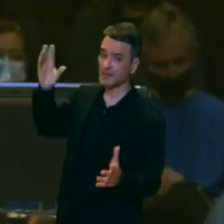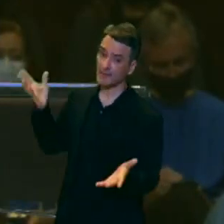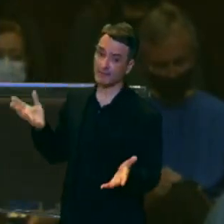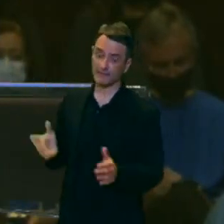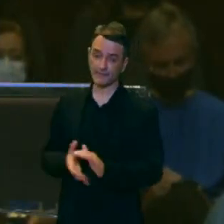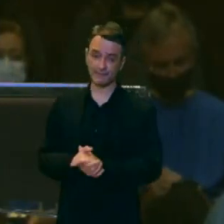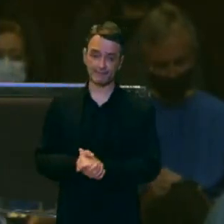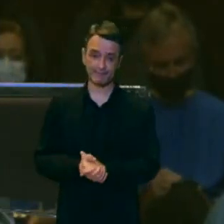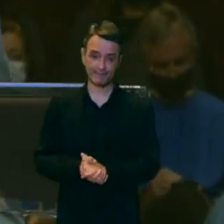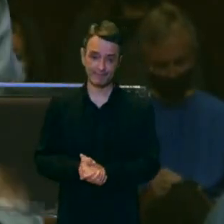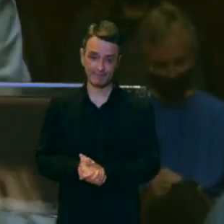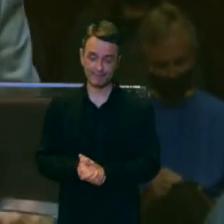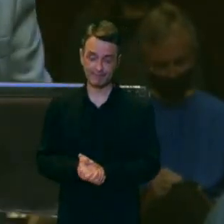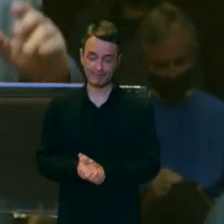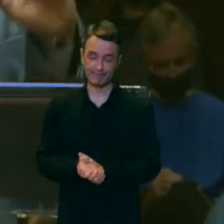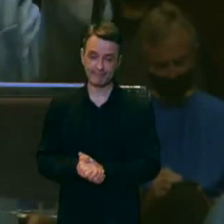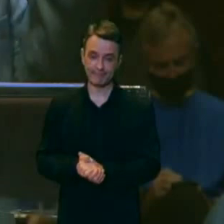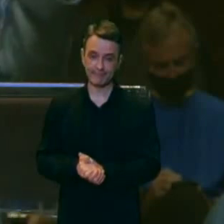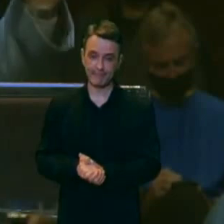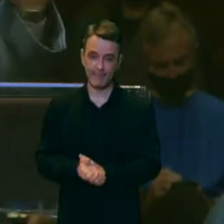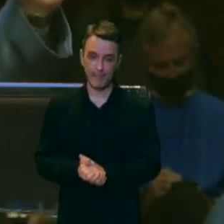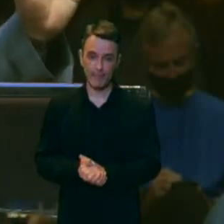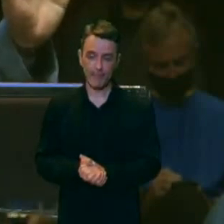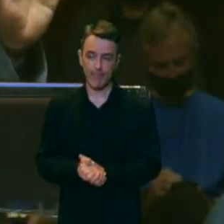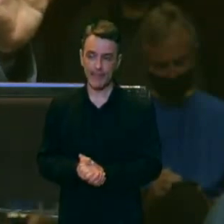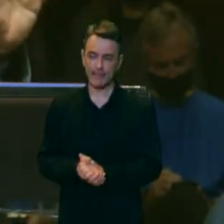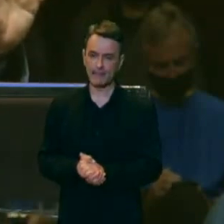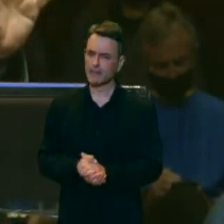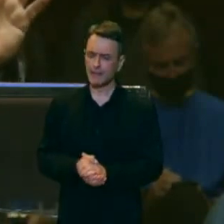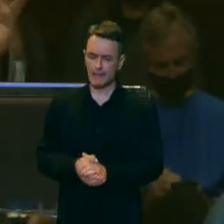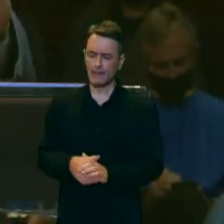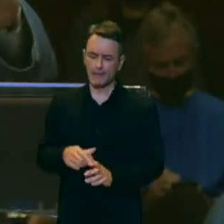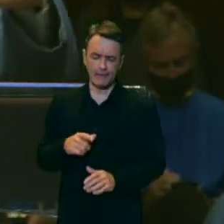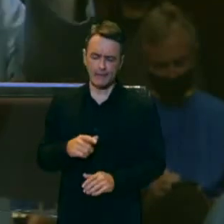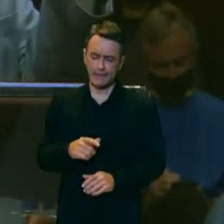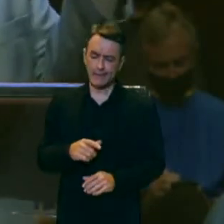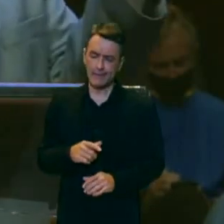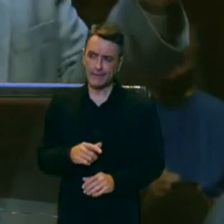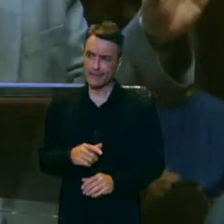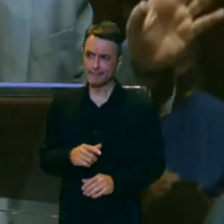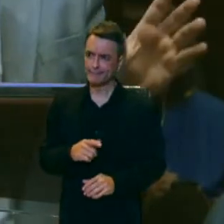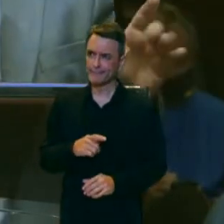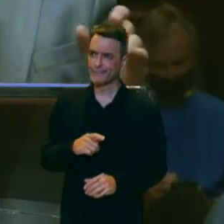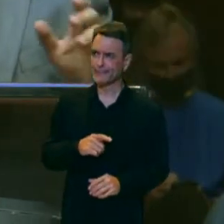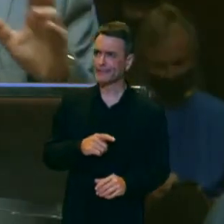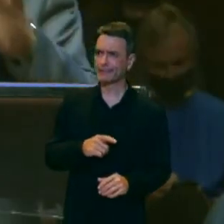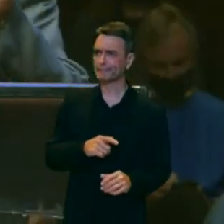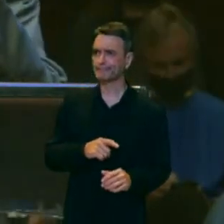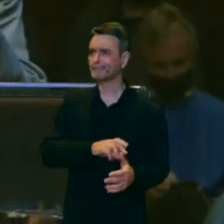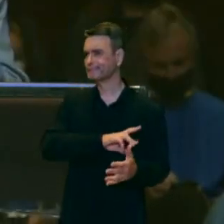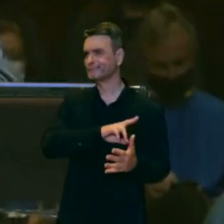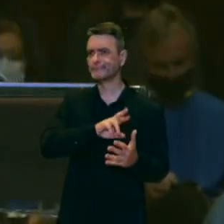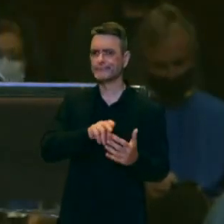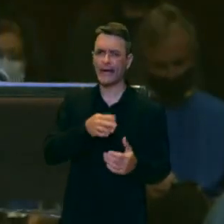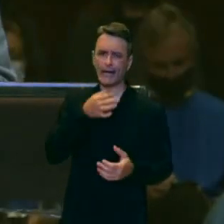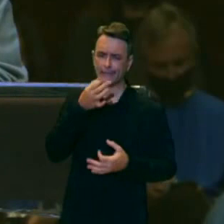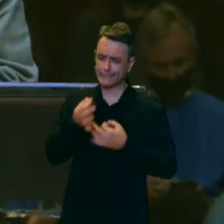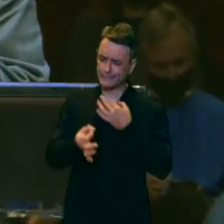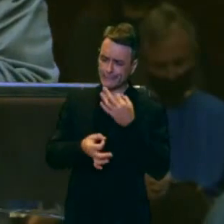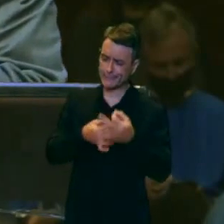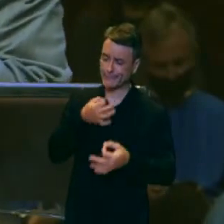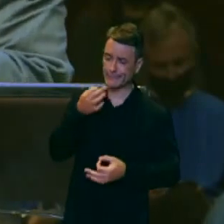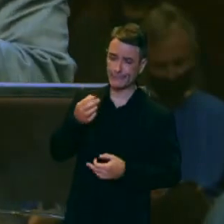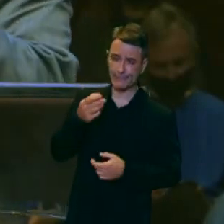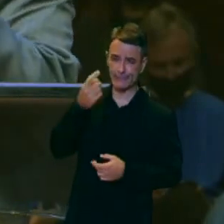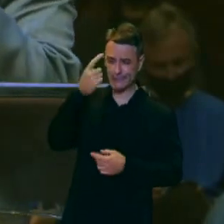isso. Existiam muitas vozes, muitas opiniões, muitas